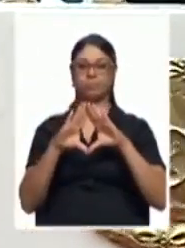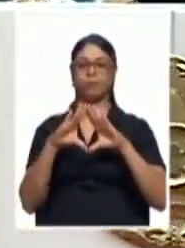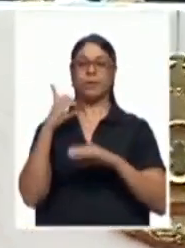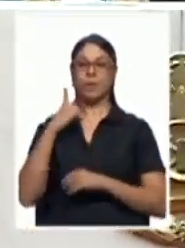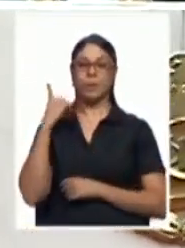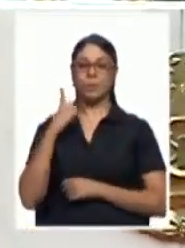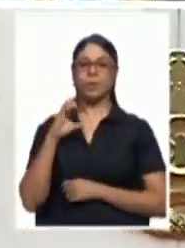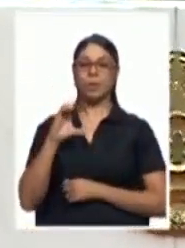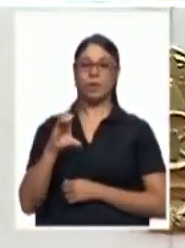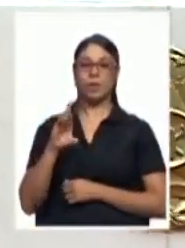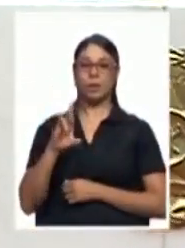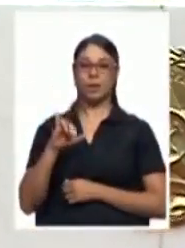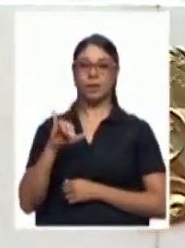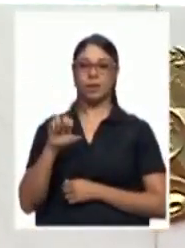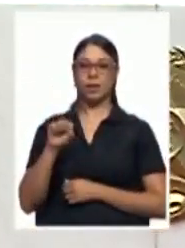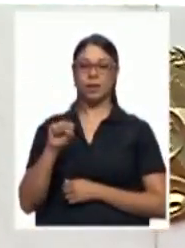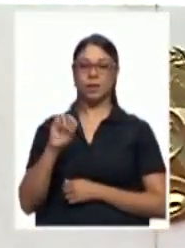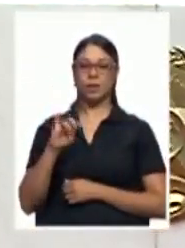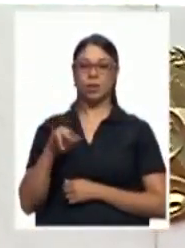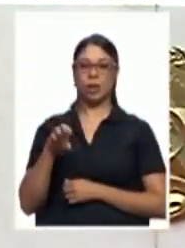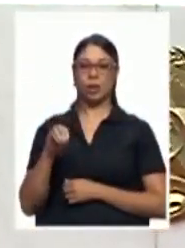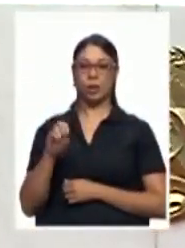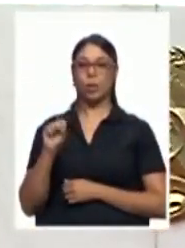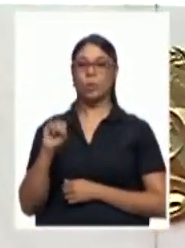deputado Cristiano Silveira.